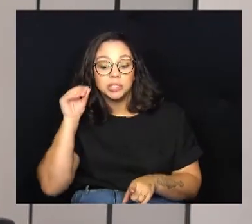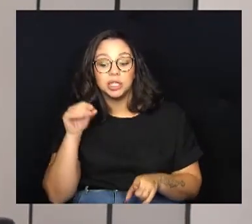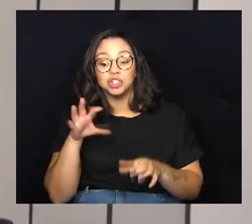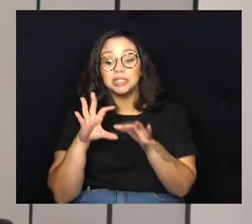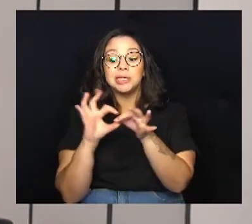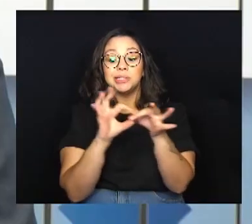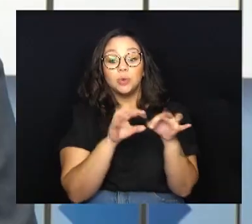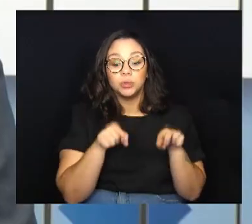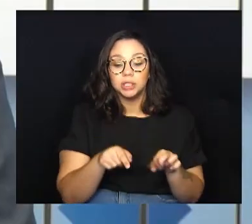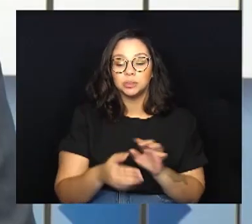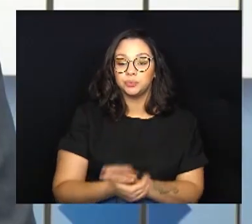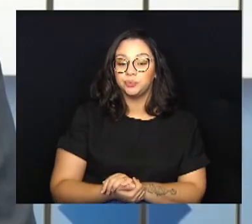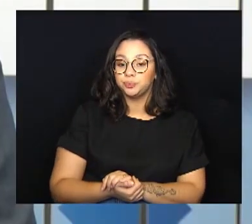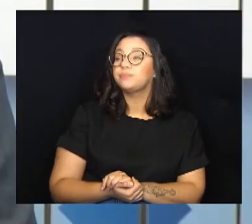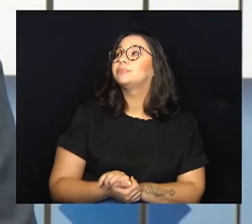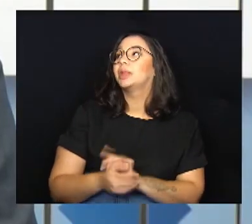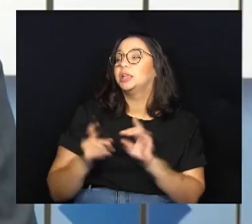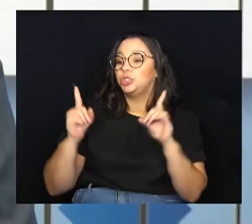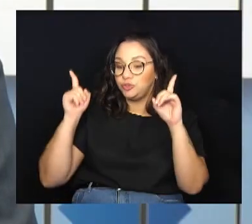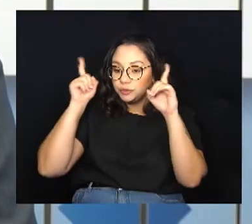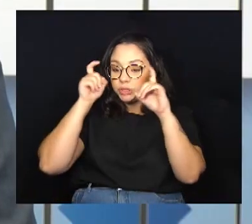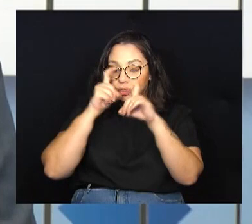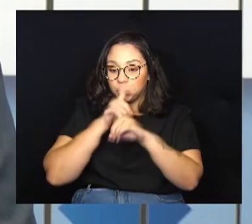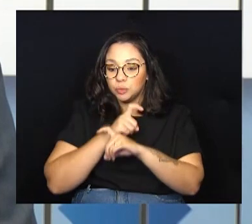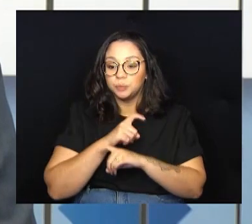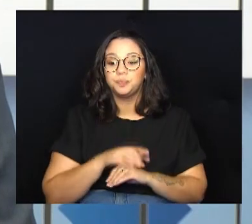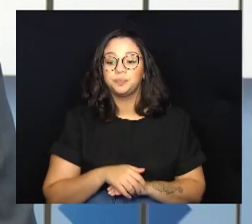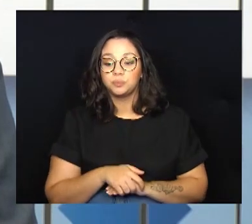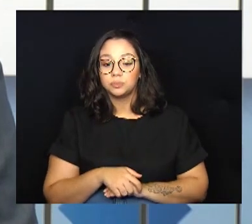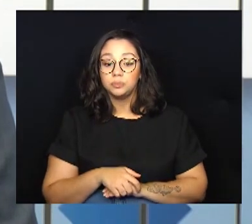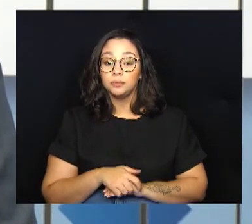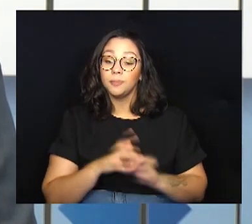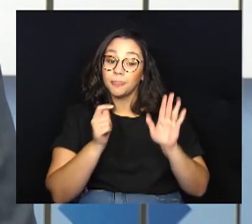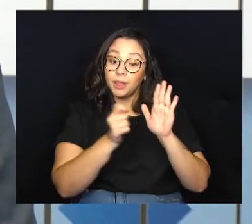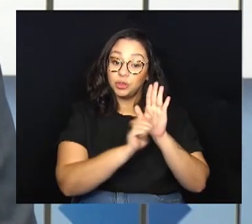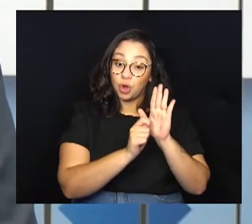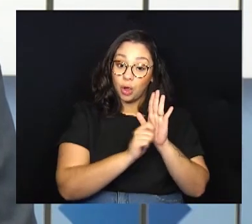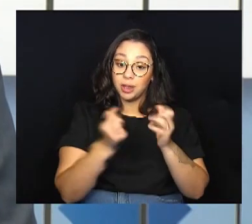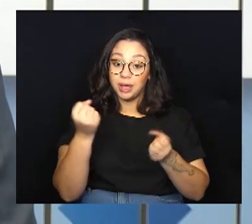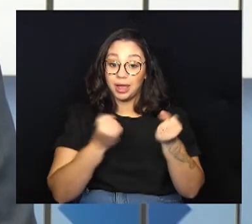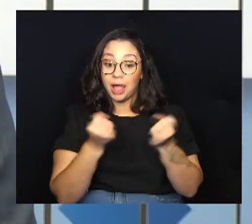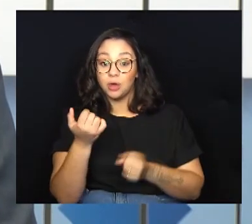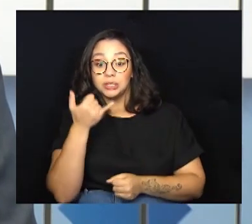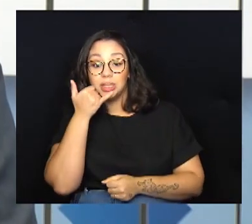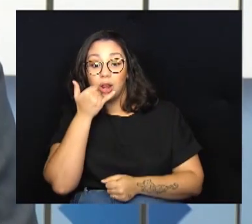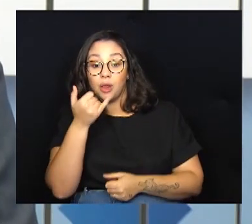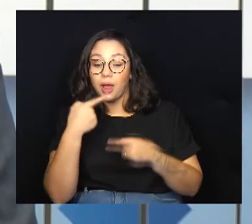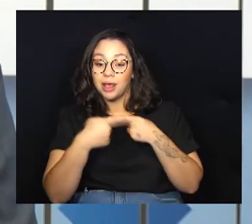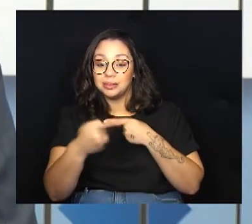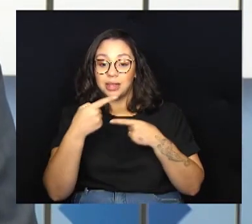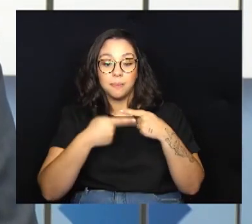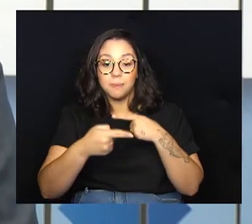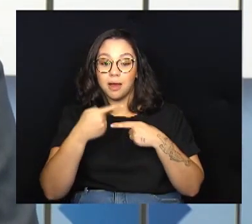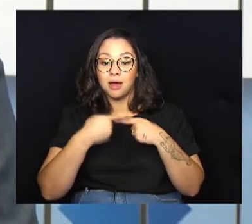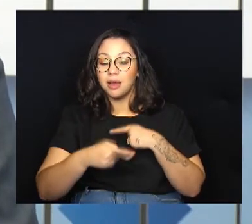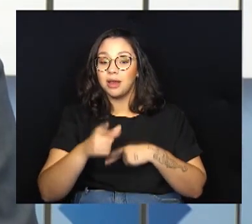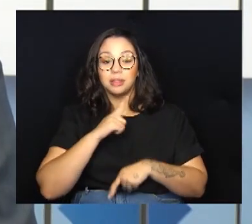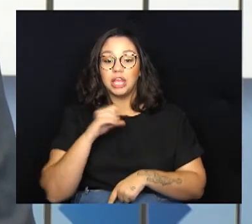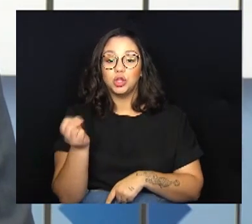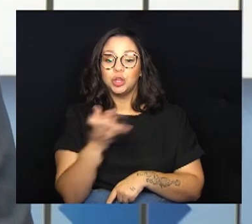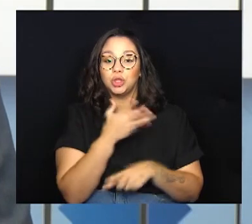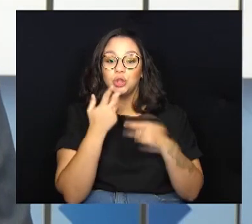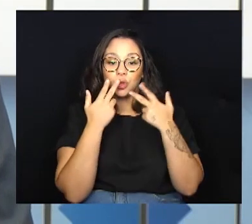e renda. As pessoas fazem um tratamento, fazem um cuidado em qualquer que seja a metodologia. Hoje